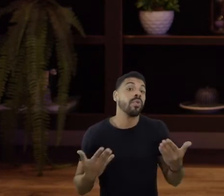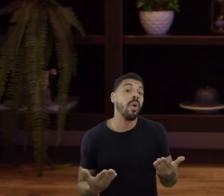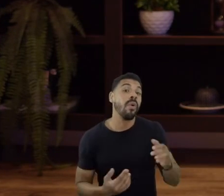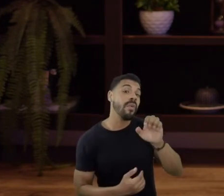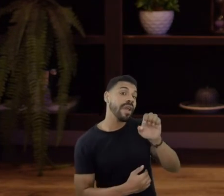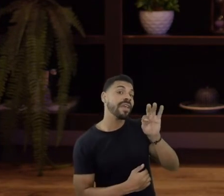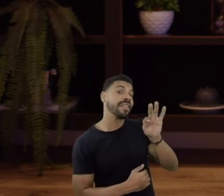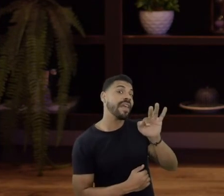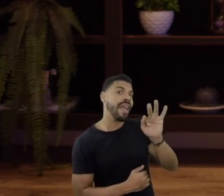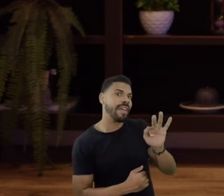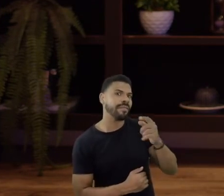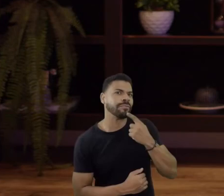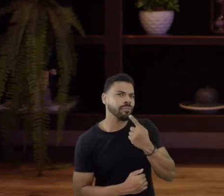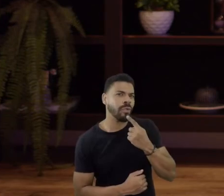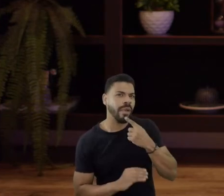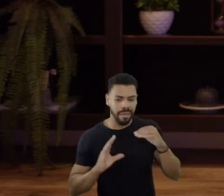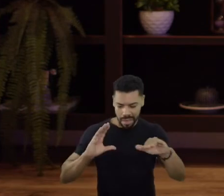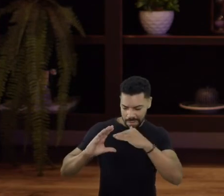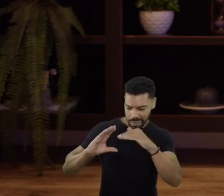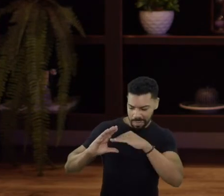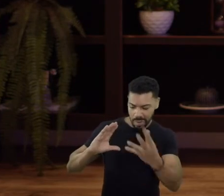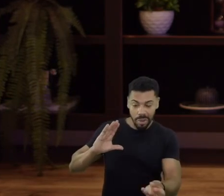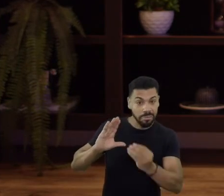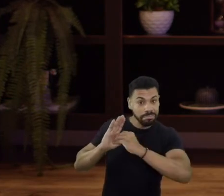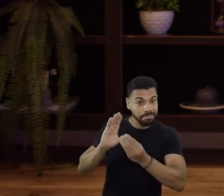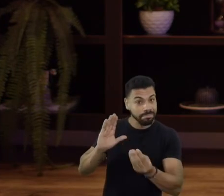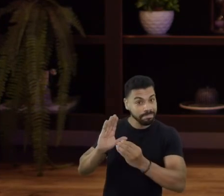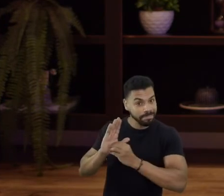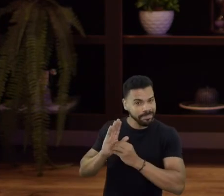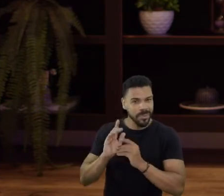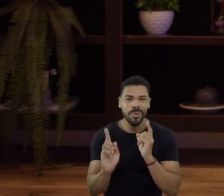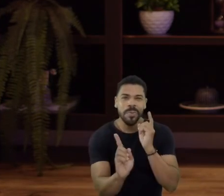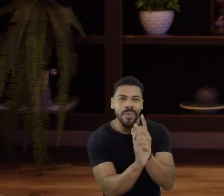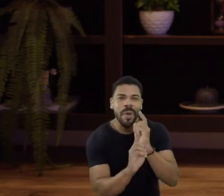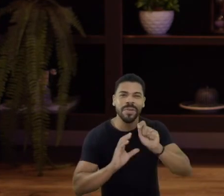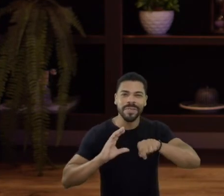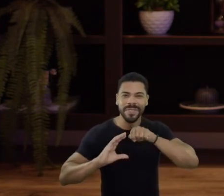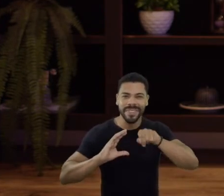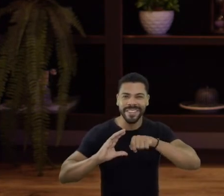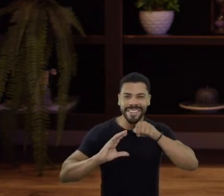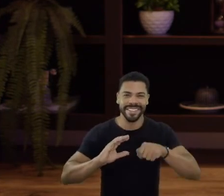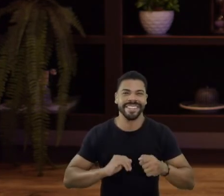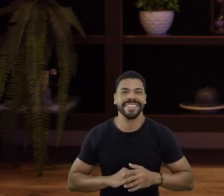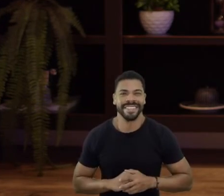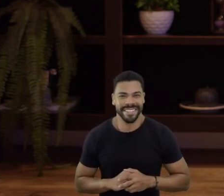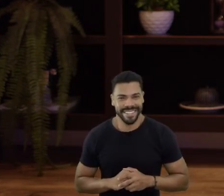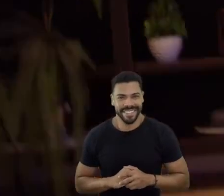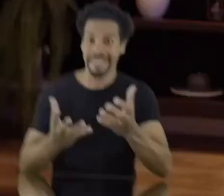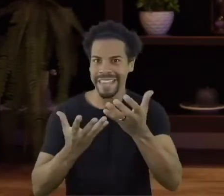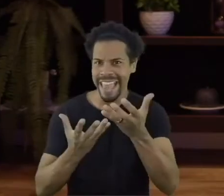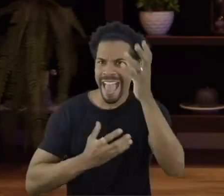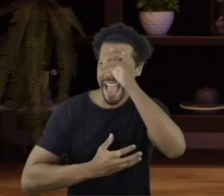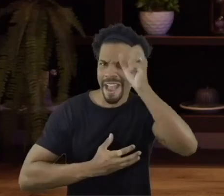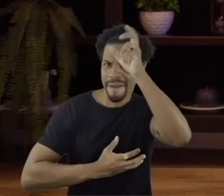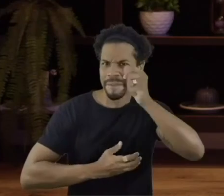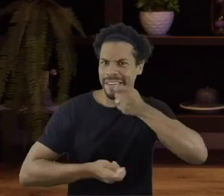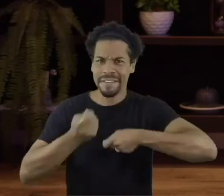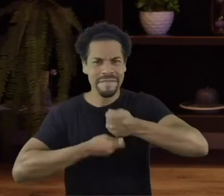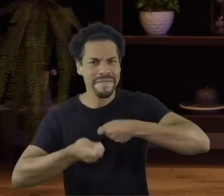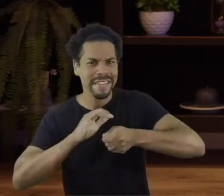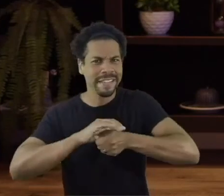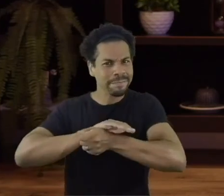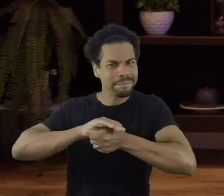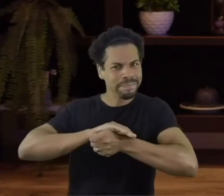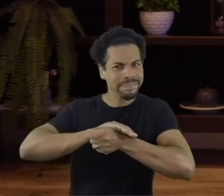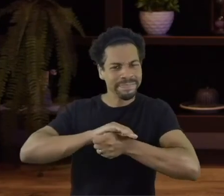que etfs você conhece hein coloca aqui na área de comentários e eu encontro você no próximo vídeo Você quer aprender a investir